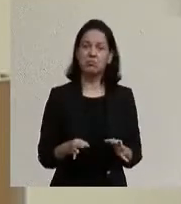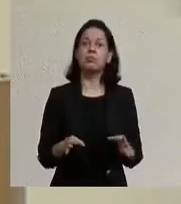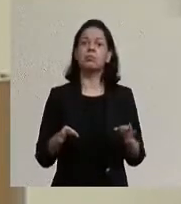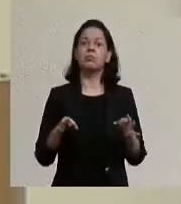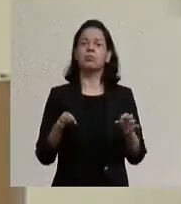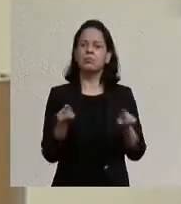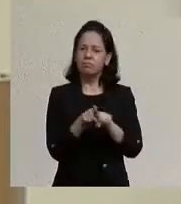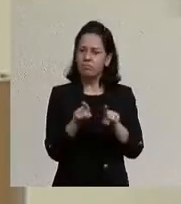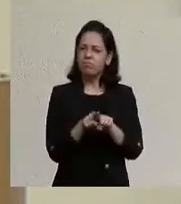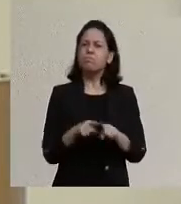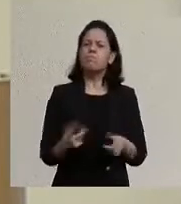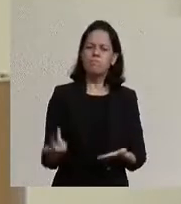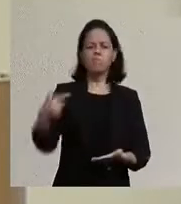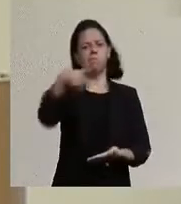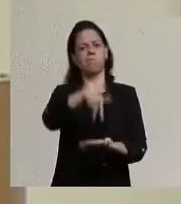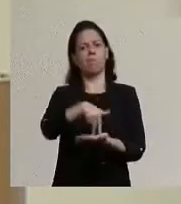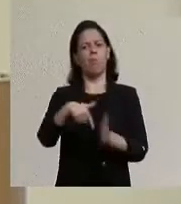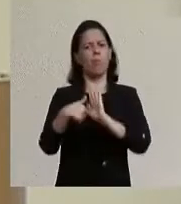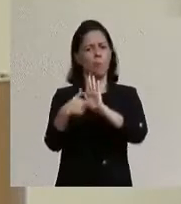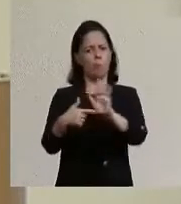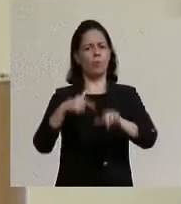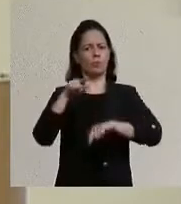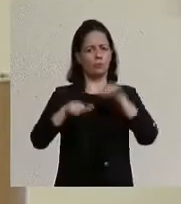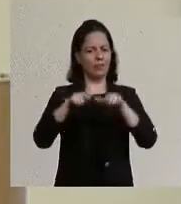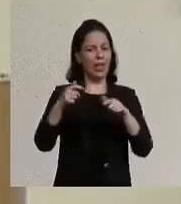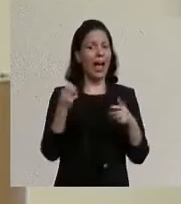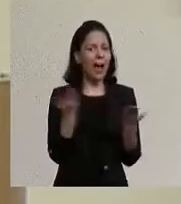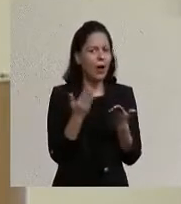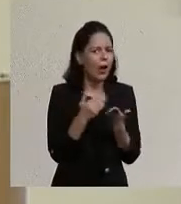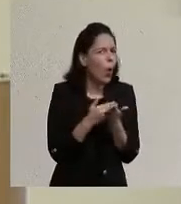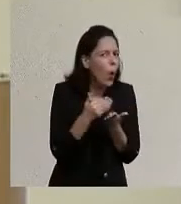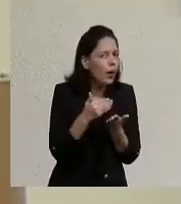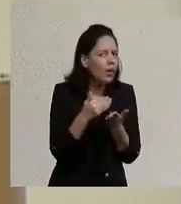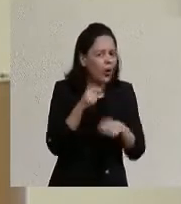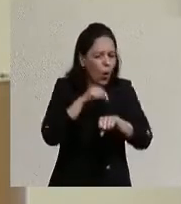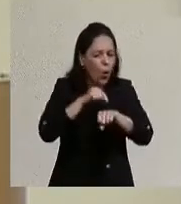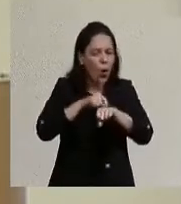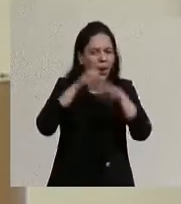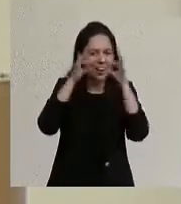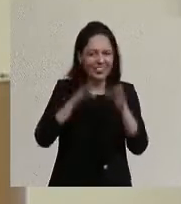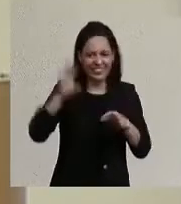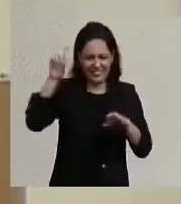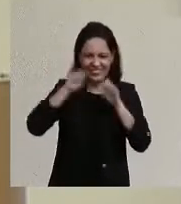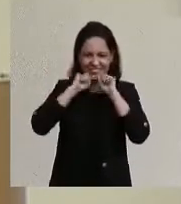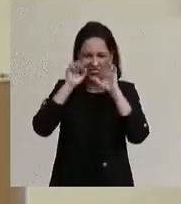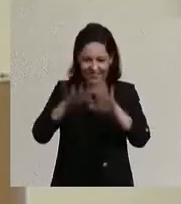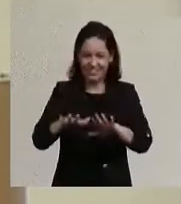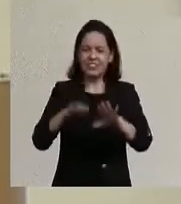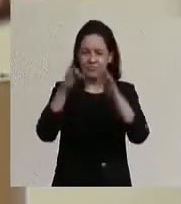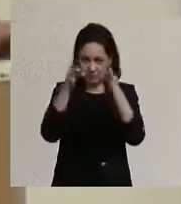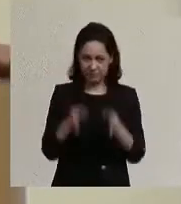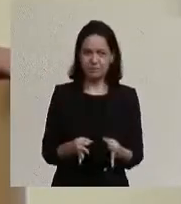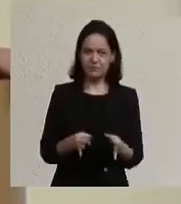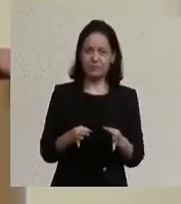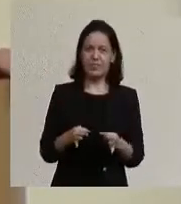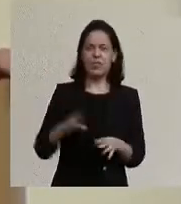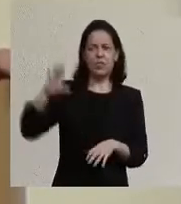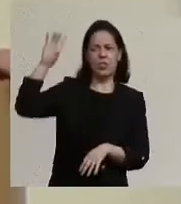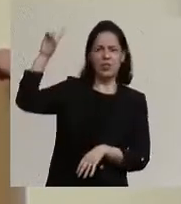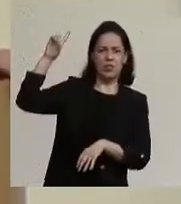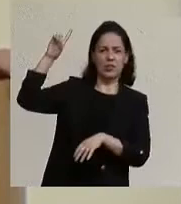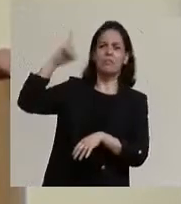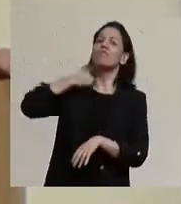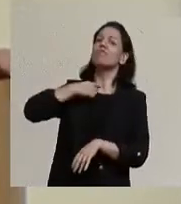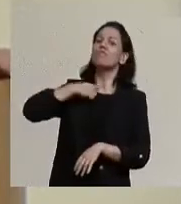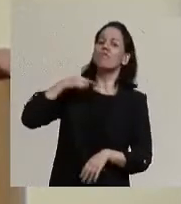mostrou ali para aquele veio e eu tenho certeza que é só o início e na hora certa Deus vai exaltar né porque tudo tá no controle de